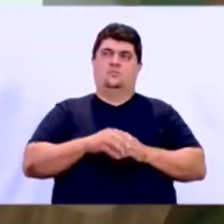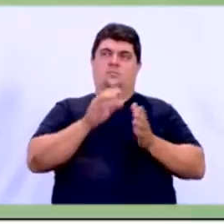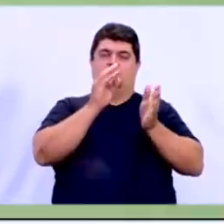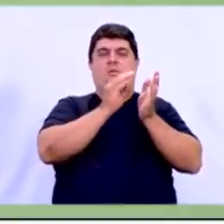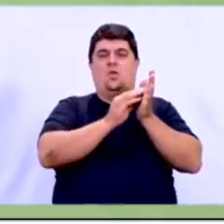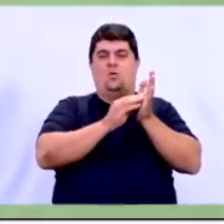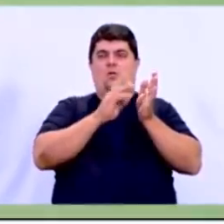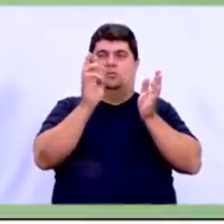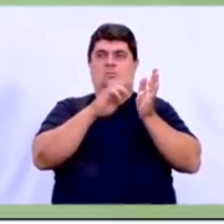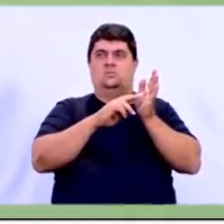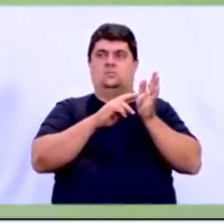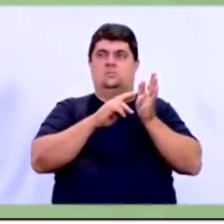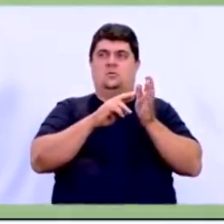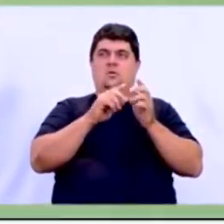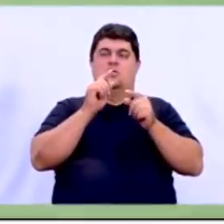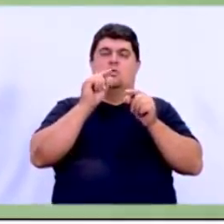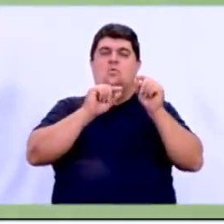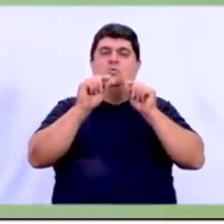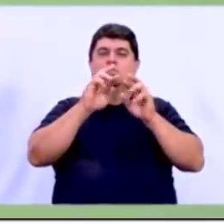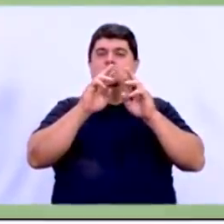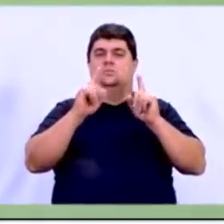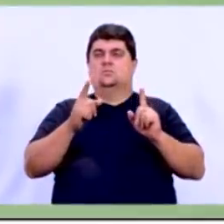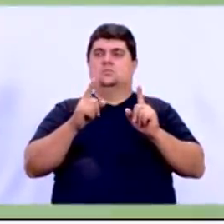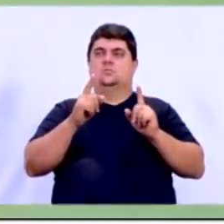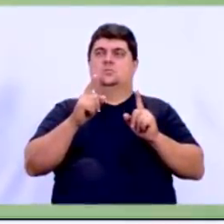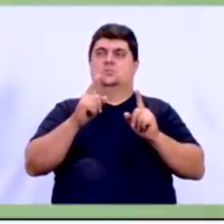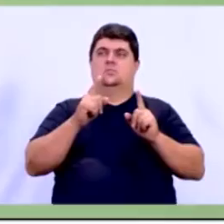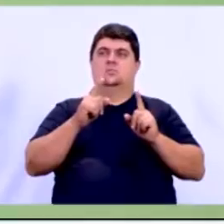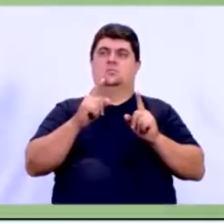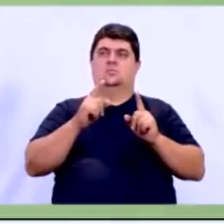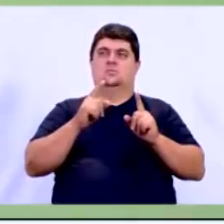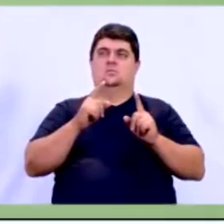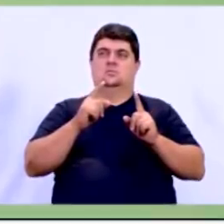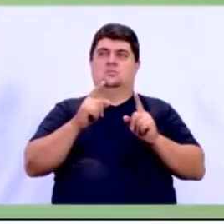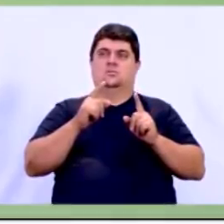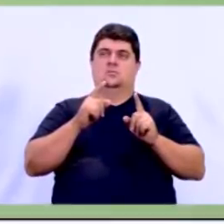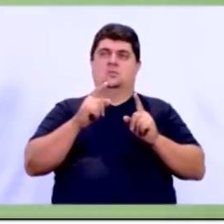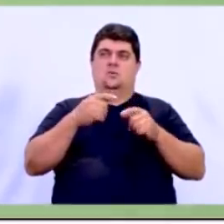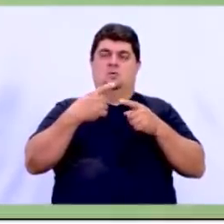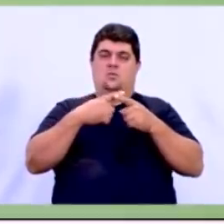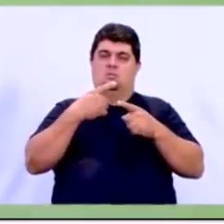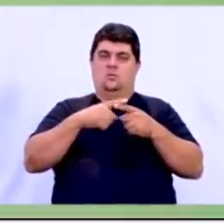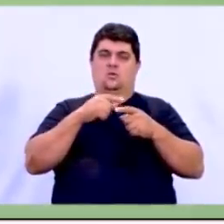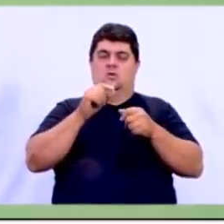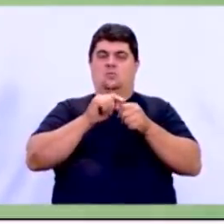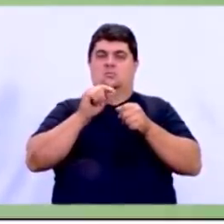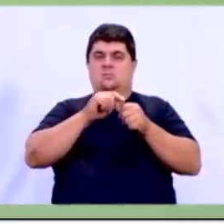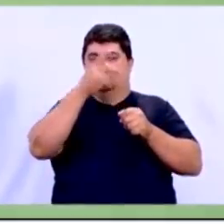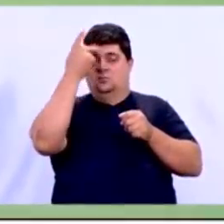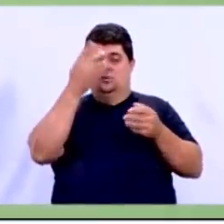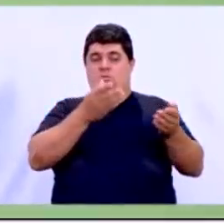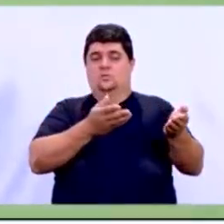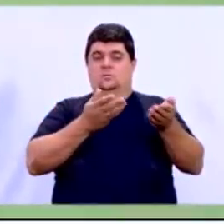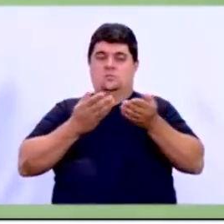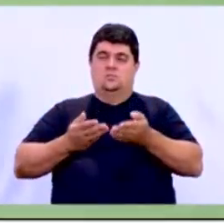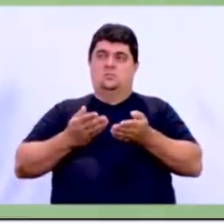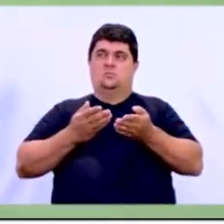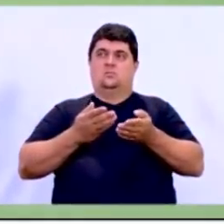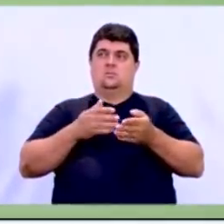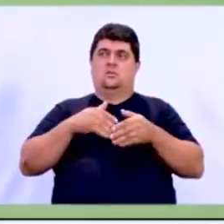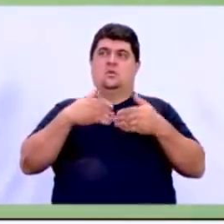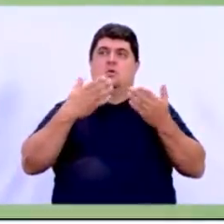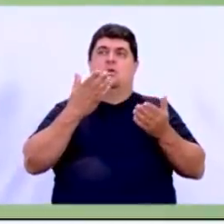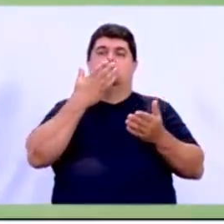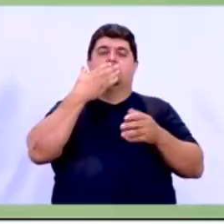então, qual será o diferencial da sua empresa para atender a necessidade dos clientes e quais seriam, então,